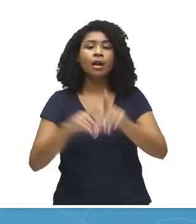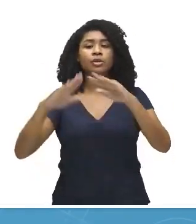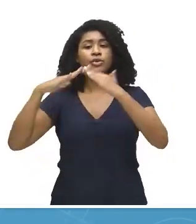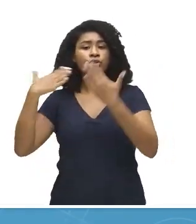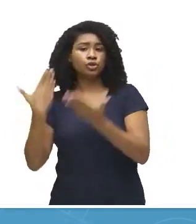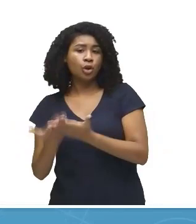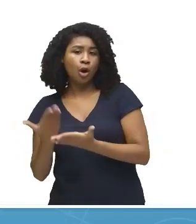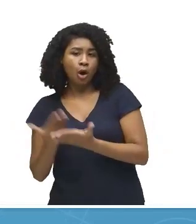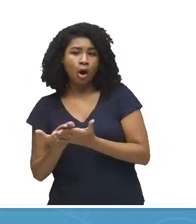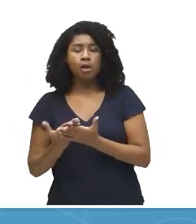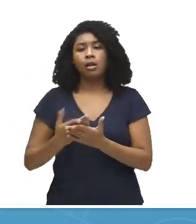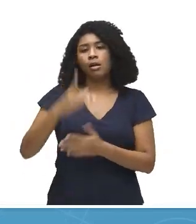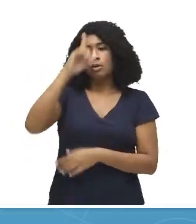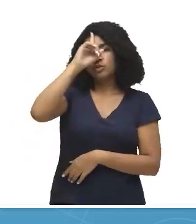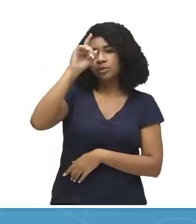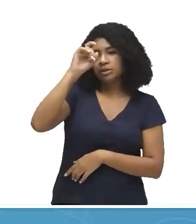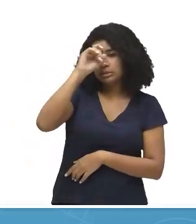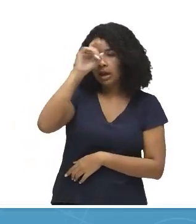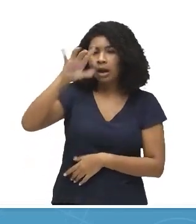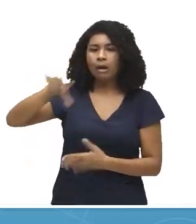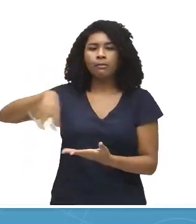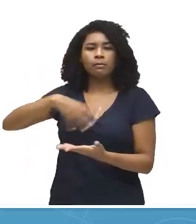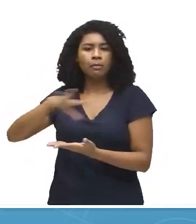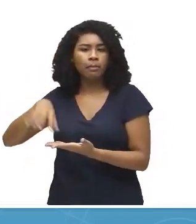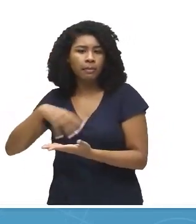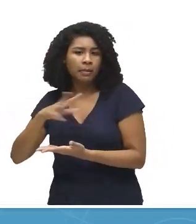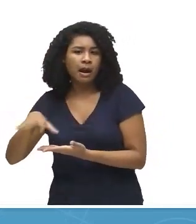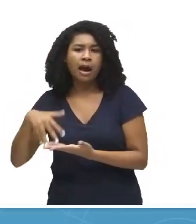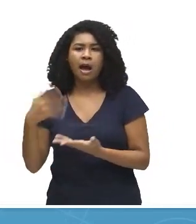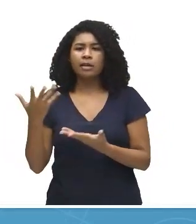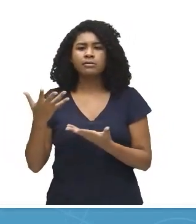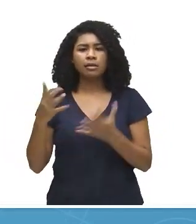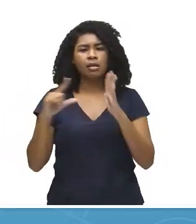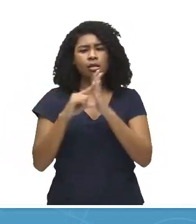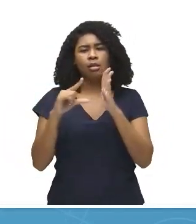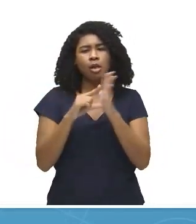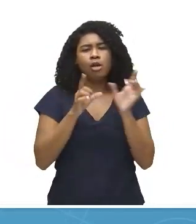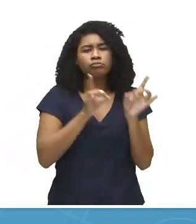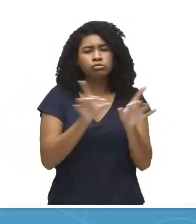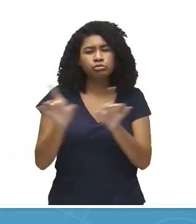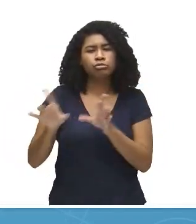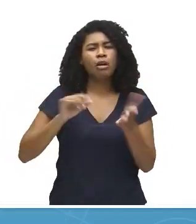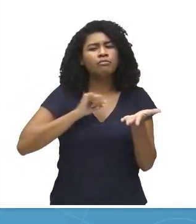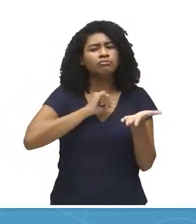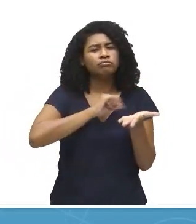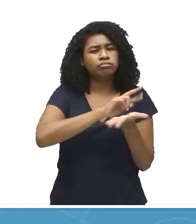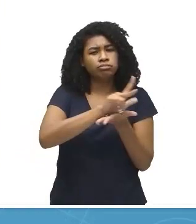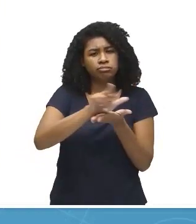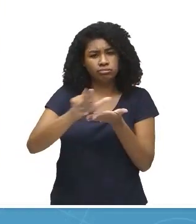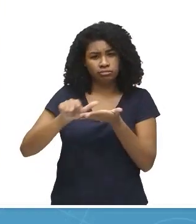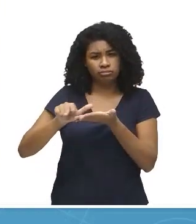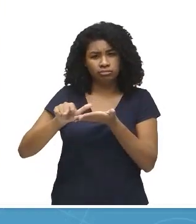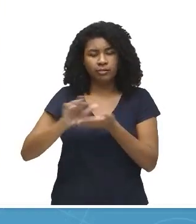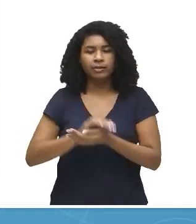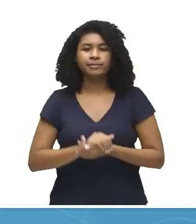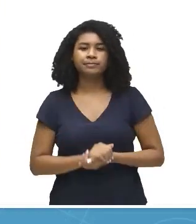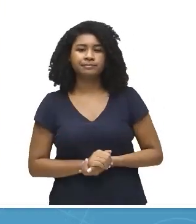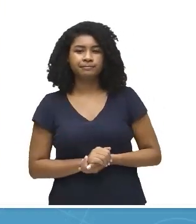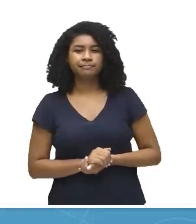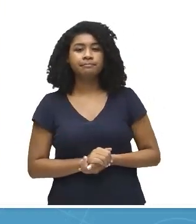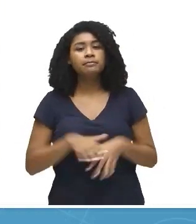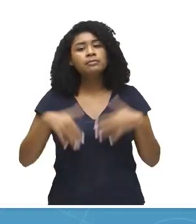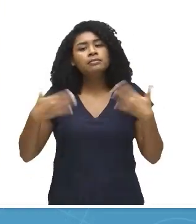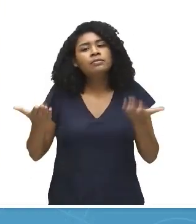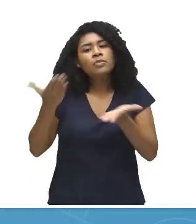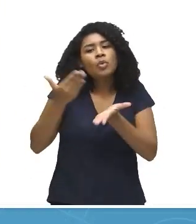os hospitais, as praças, os comércios, entre outras construções. Então vamos começar vendo